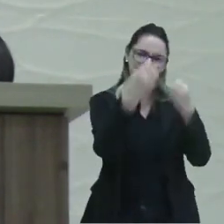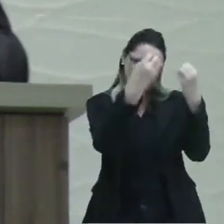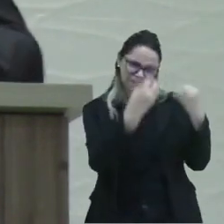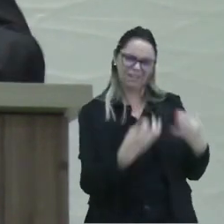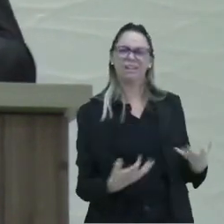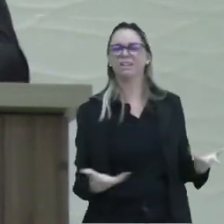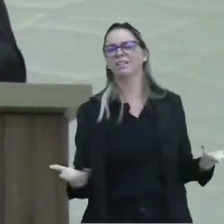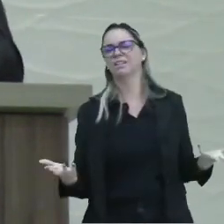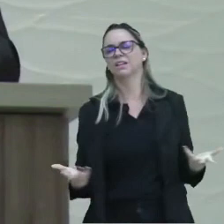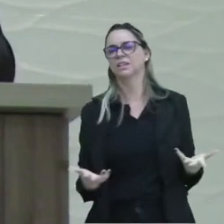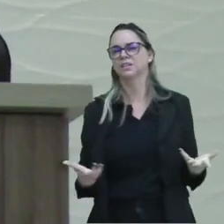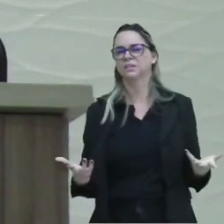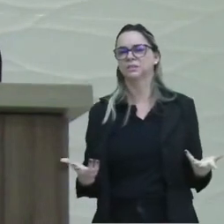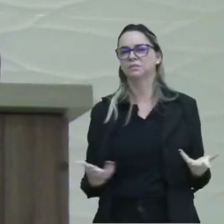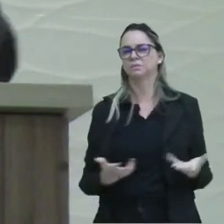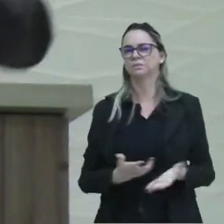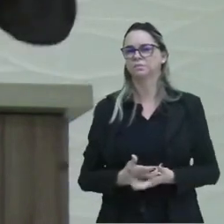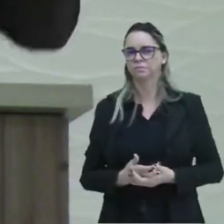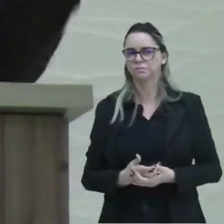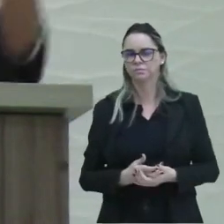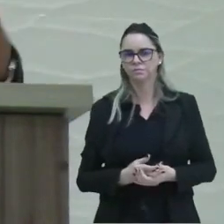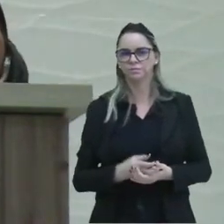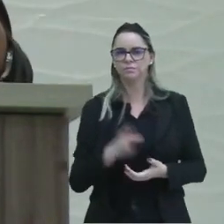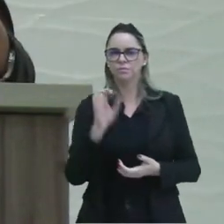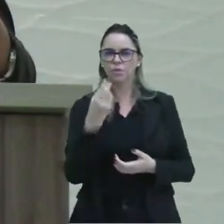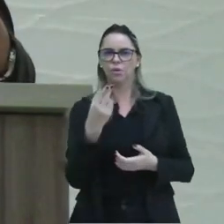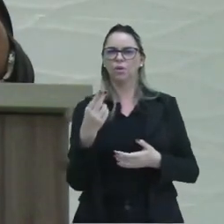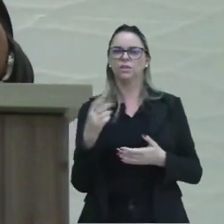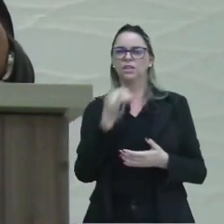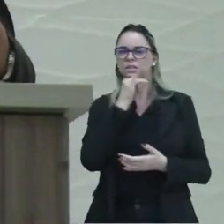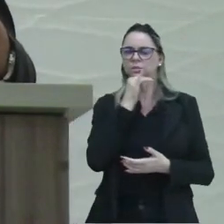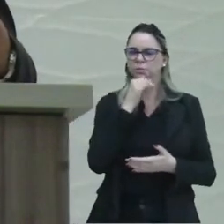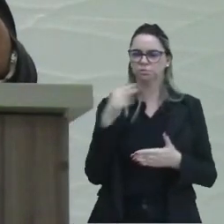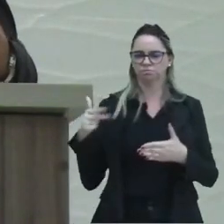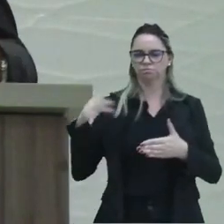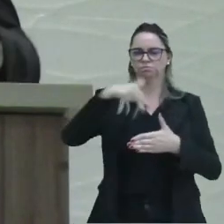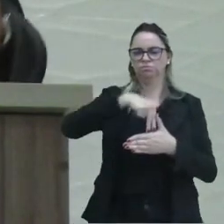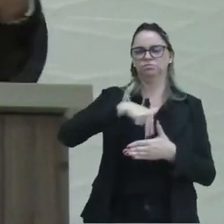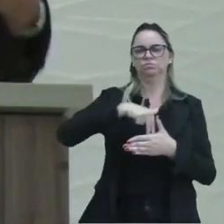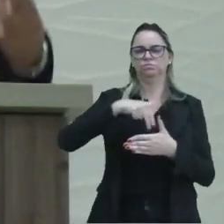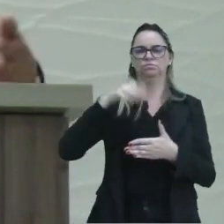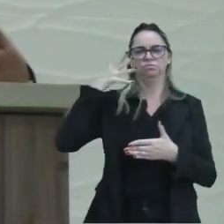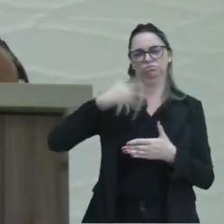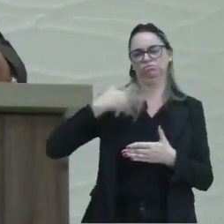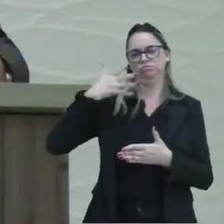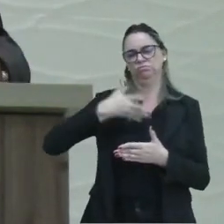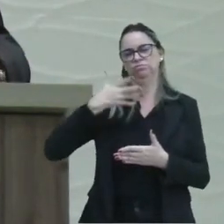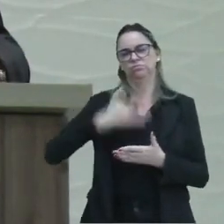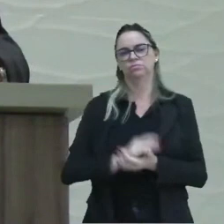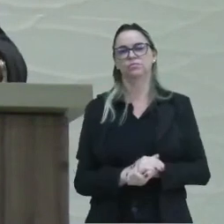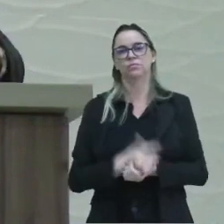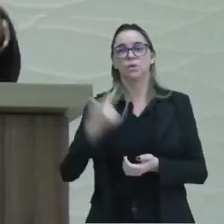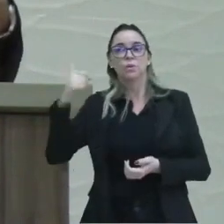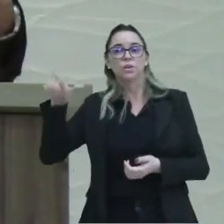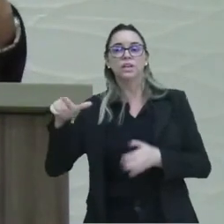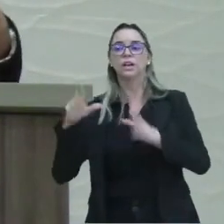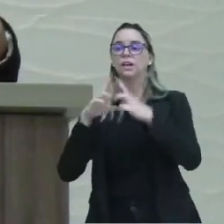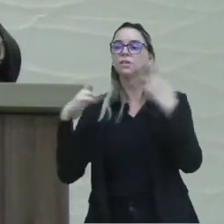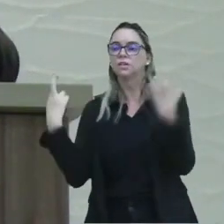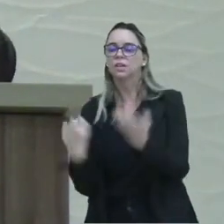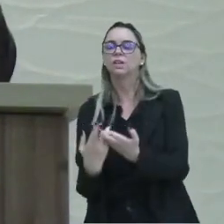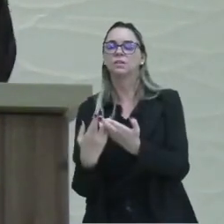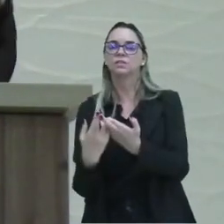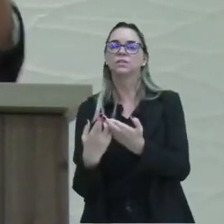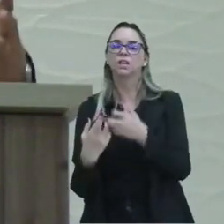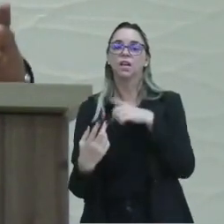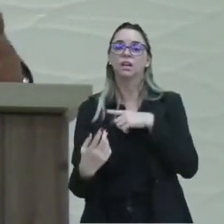ser vai servir de palanque, não é? Na outra audiência pública se fizeram que